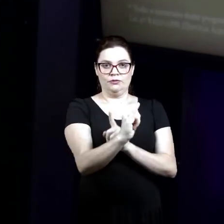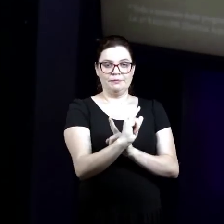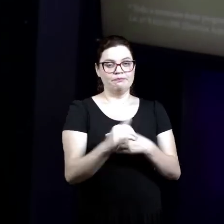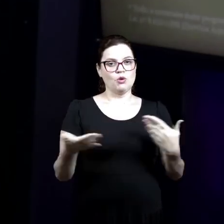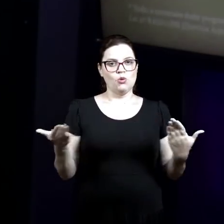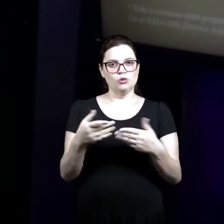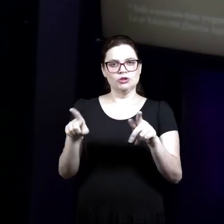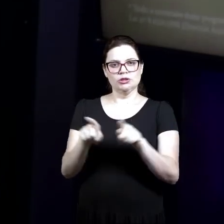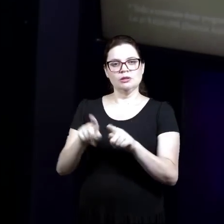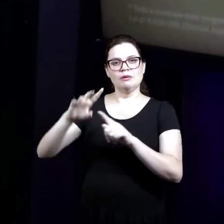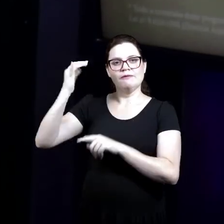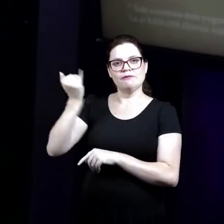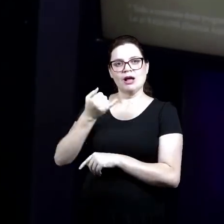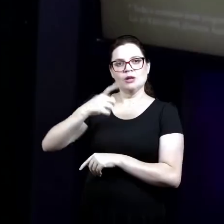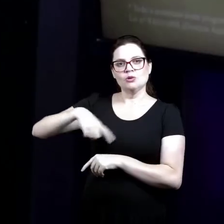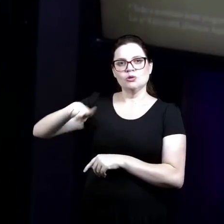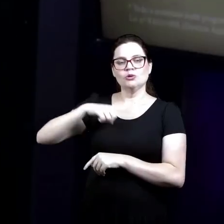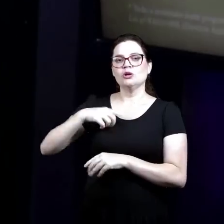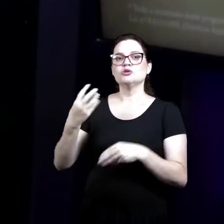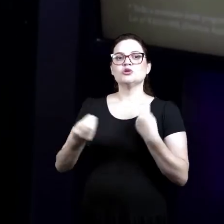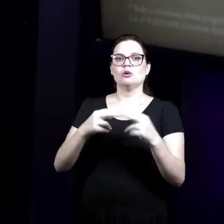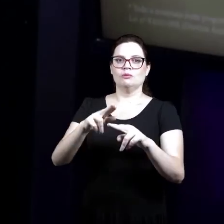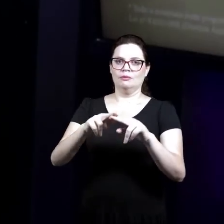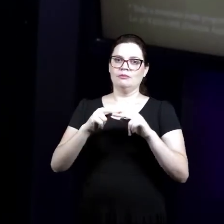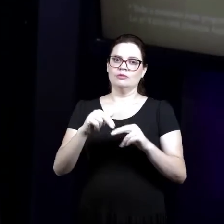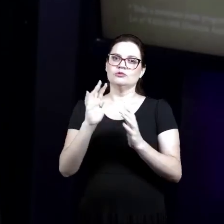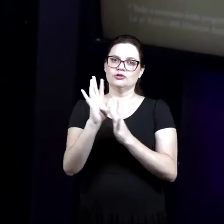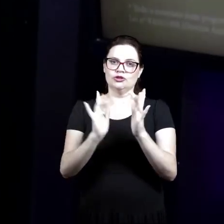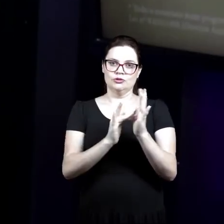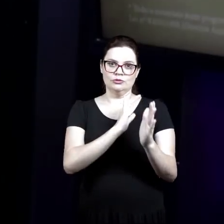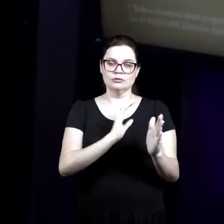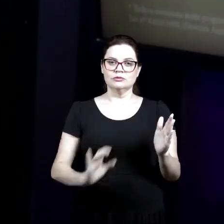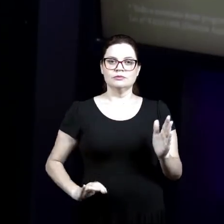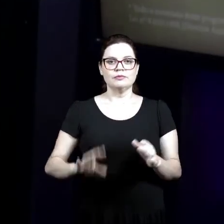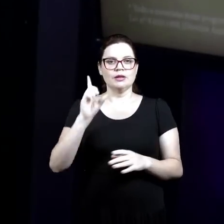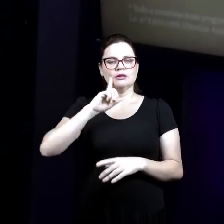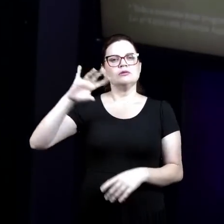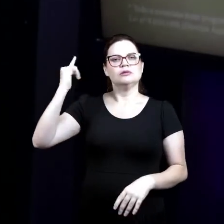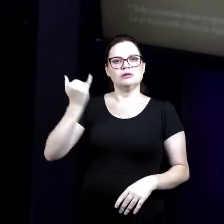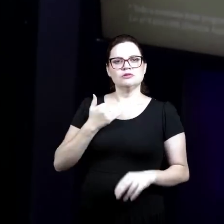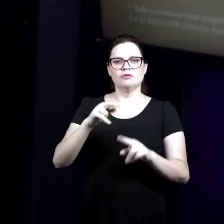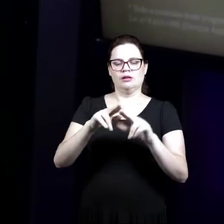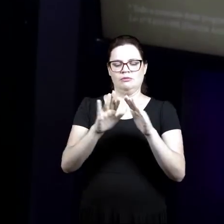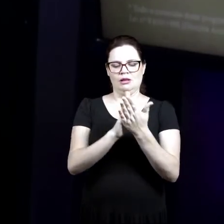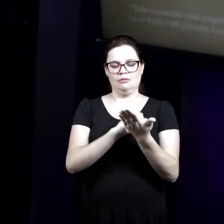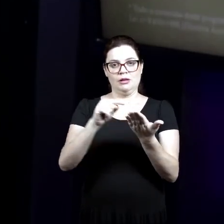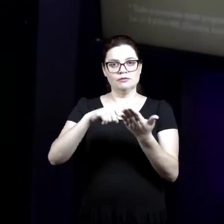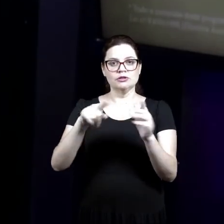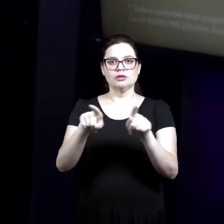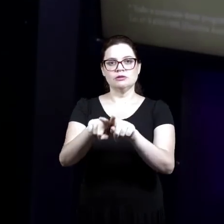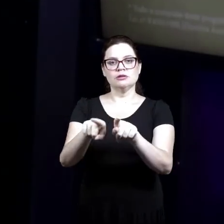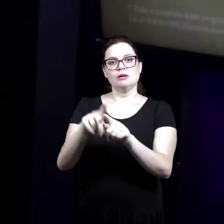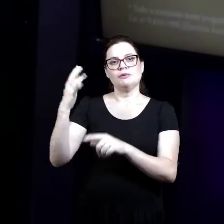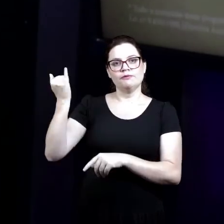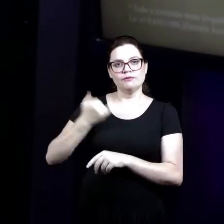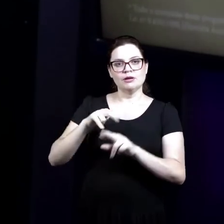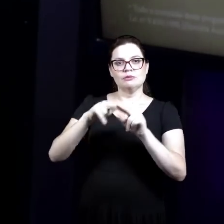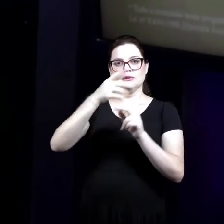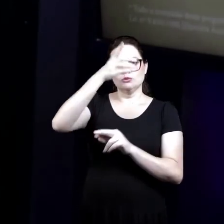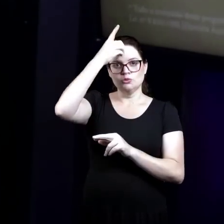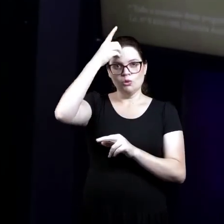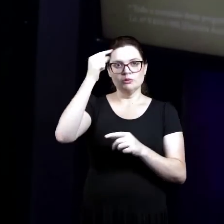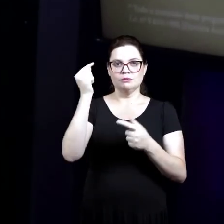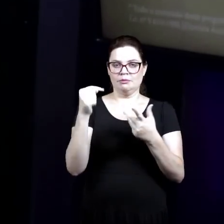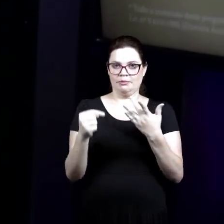fala pelo Filho, né? É importante nós ressaltarmos aqui que Deus fala pela sua palavra, fala através dos dons espirituais, é